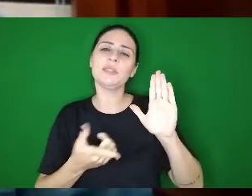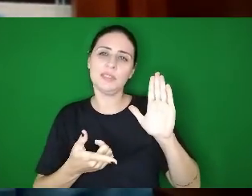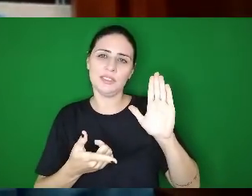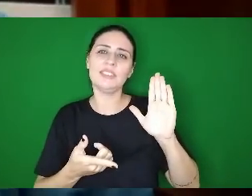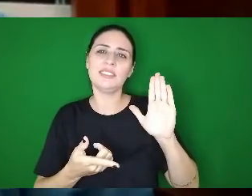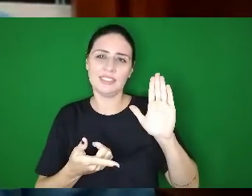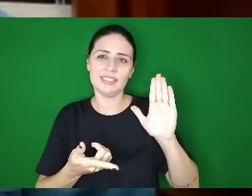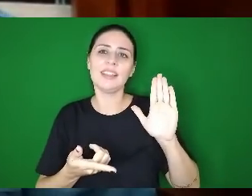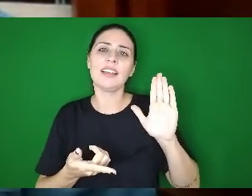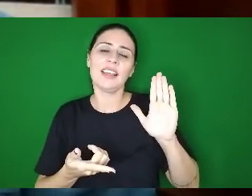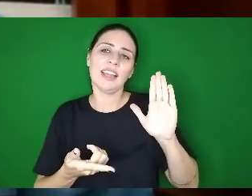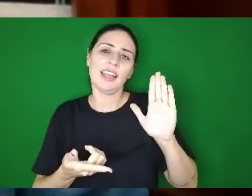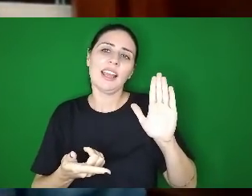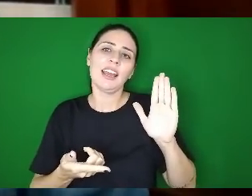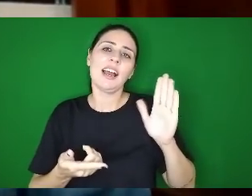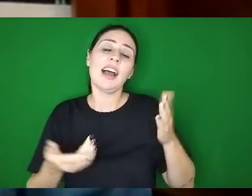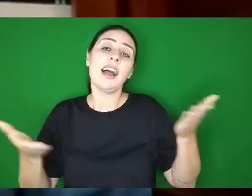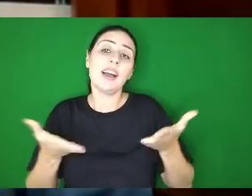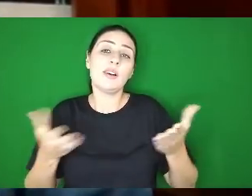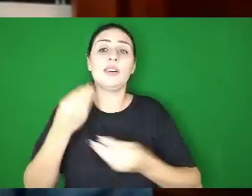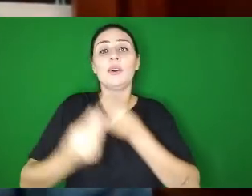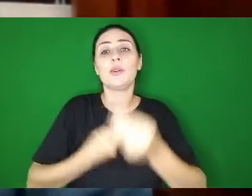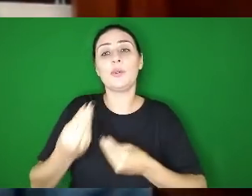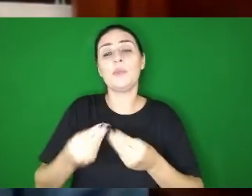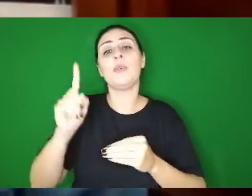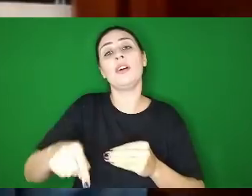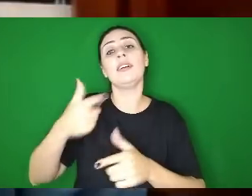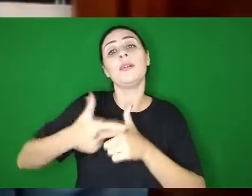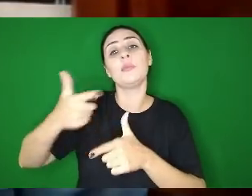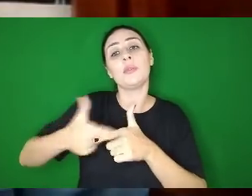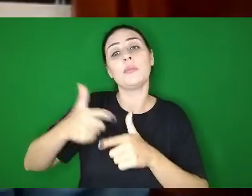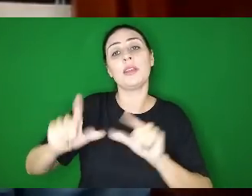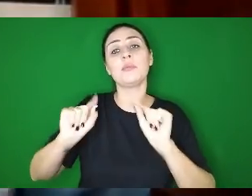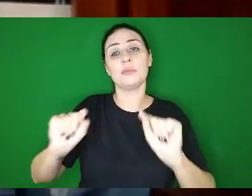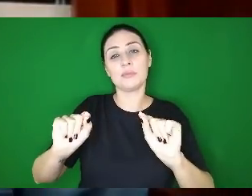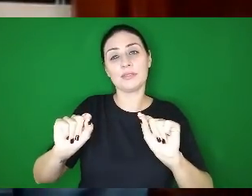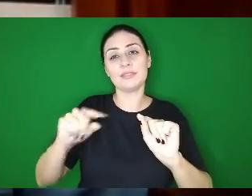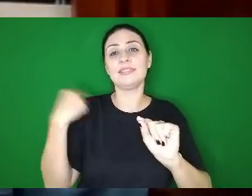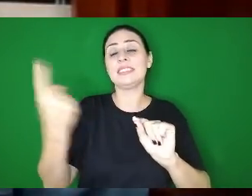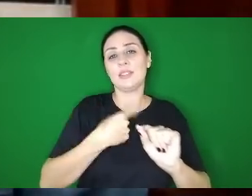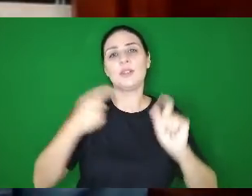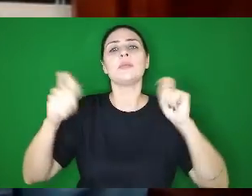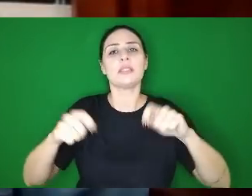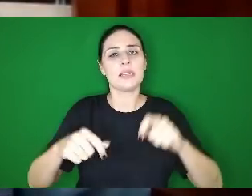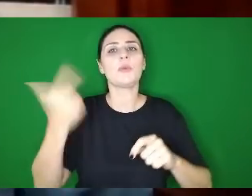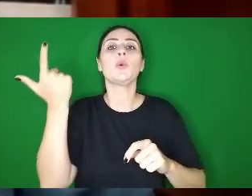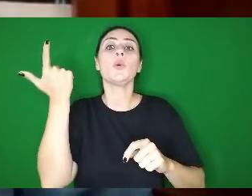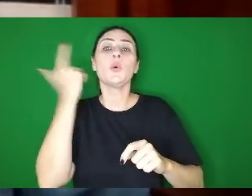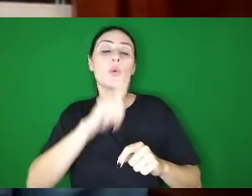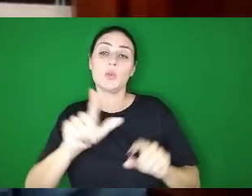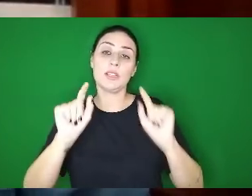E então, agora, o que é o problema dela? A gente tem que conseguir dar mais